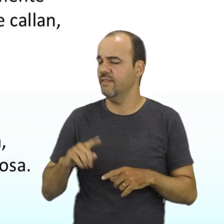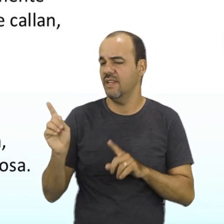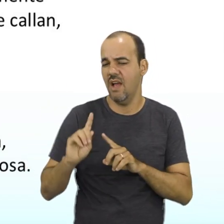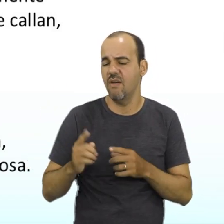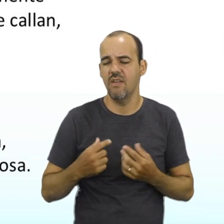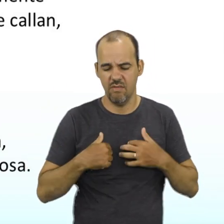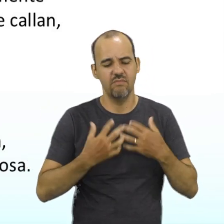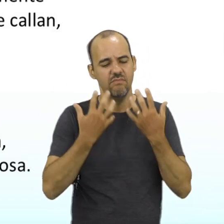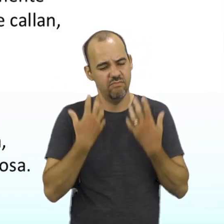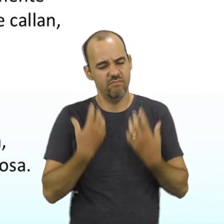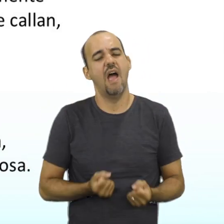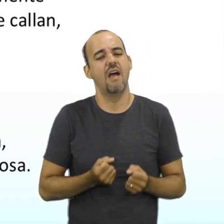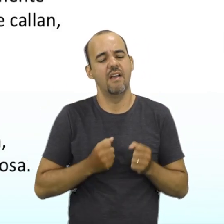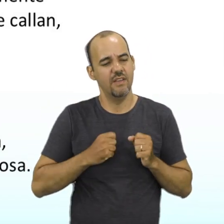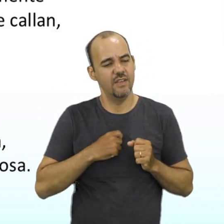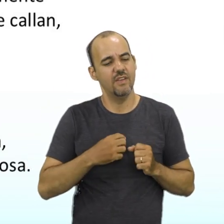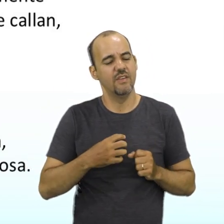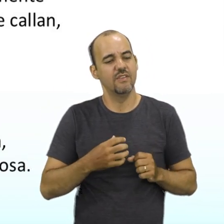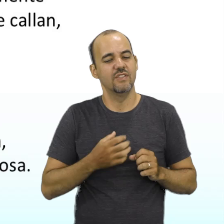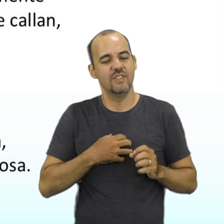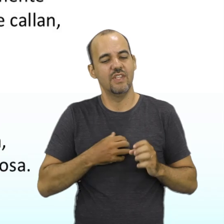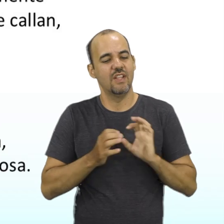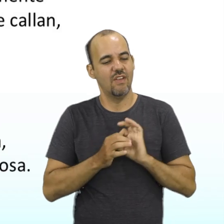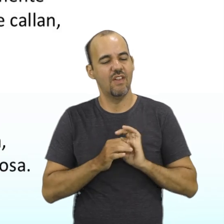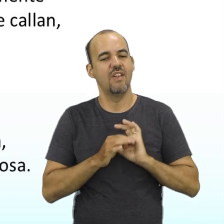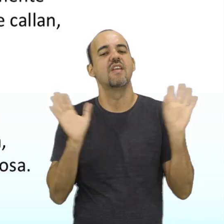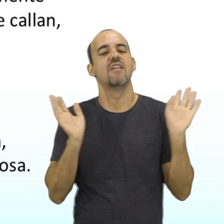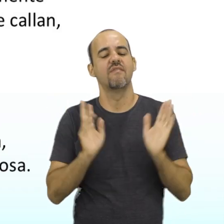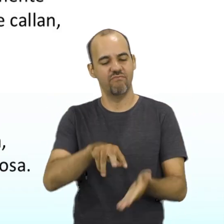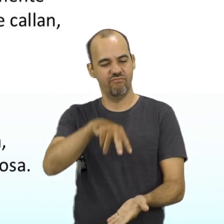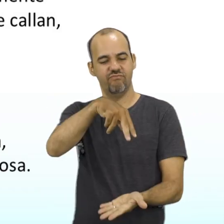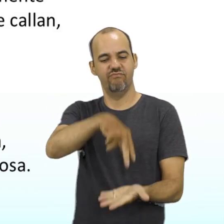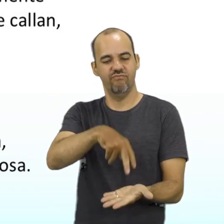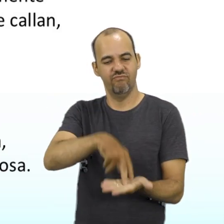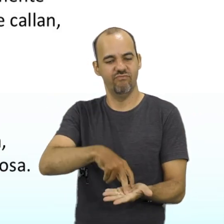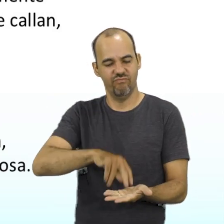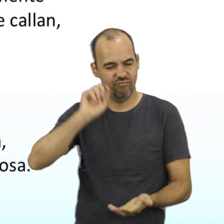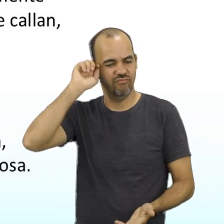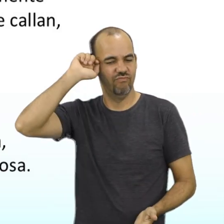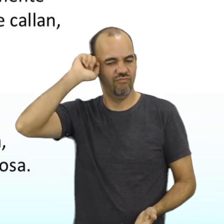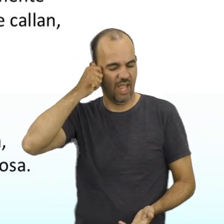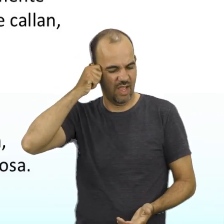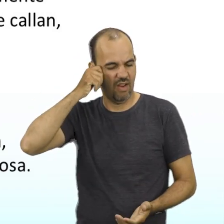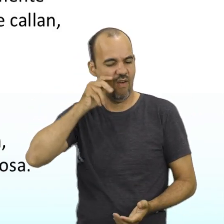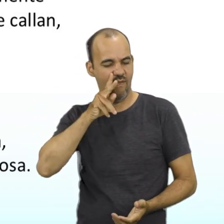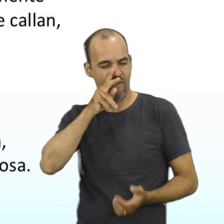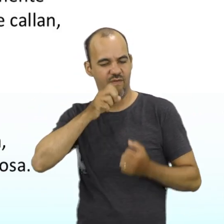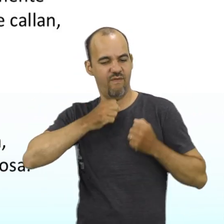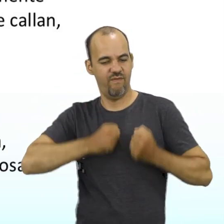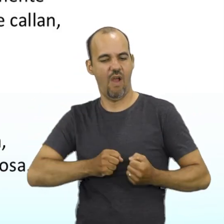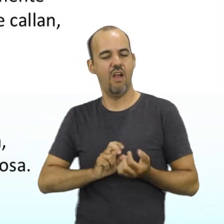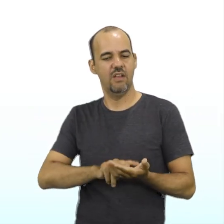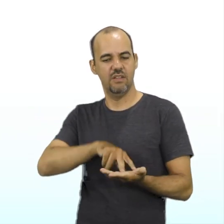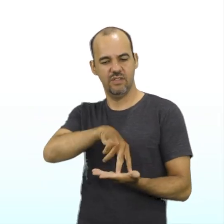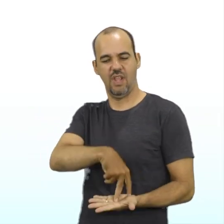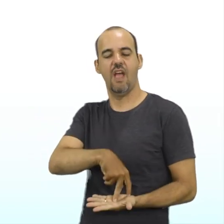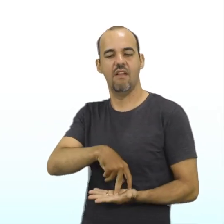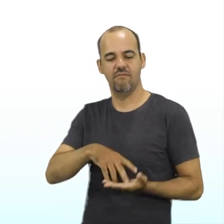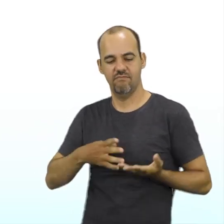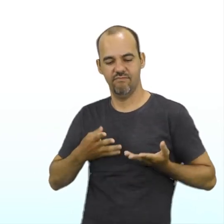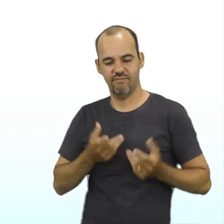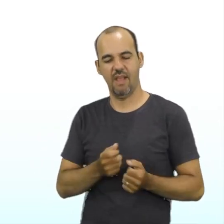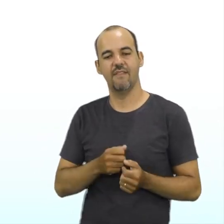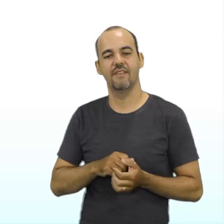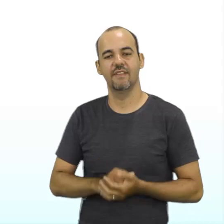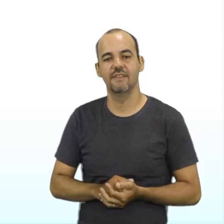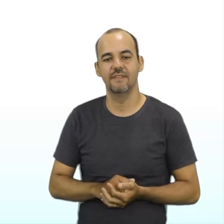aceito firmemente livre, firmemente, né, fortemente negra, fortemente hermosa. Então a gente